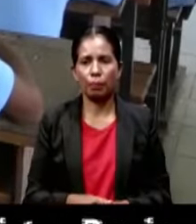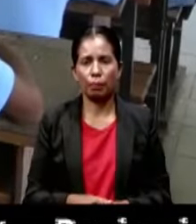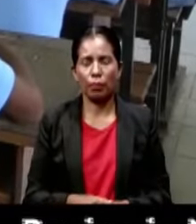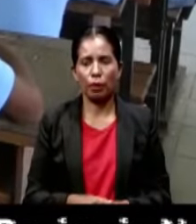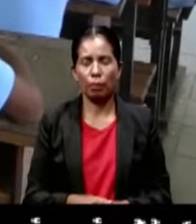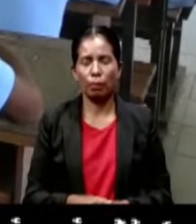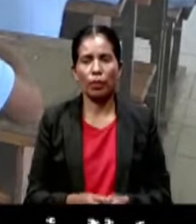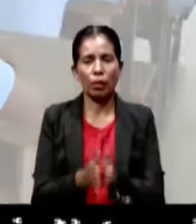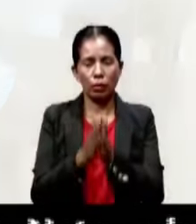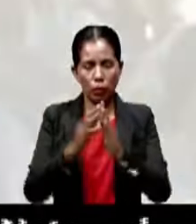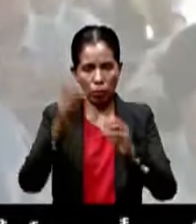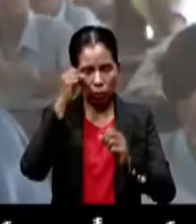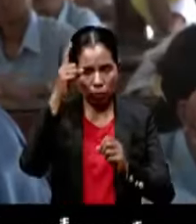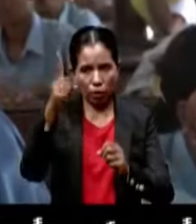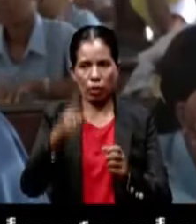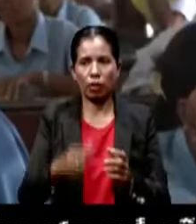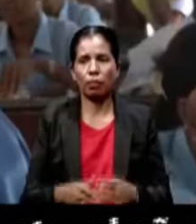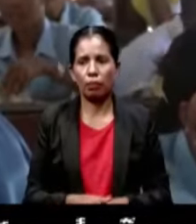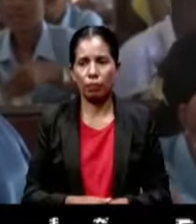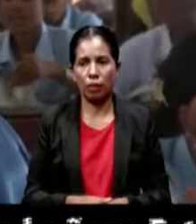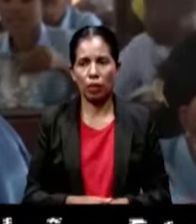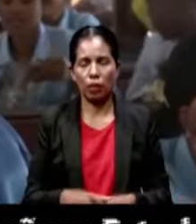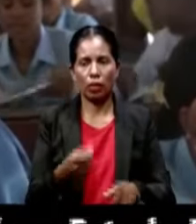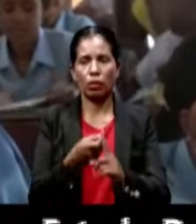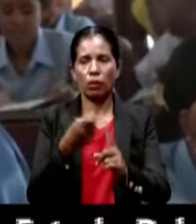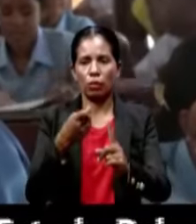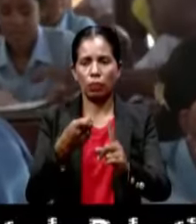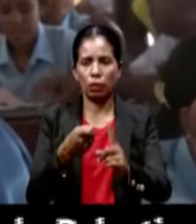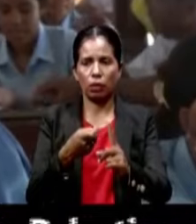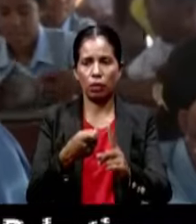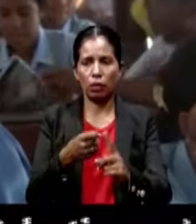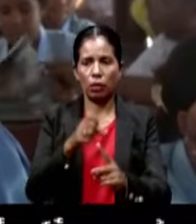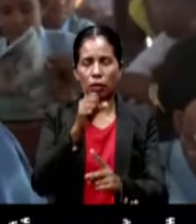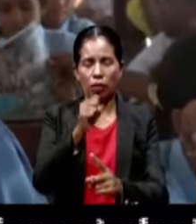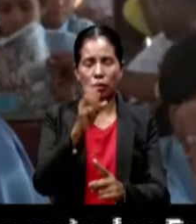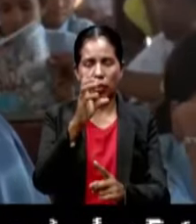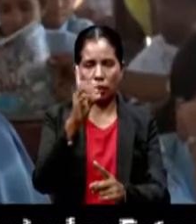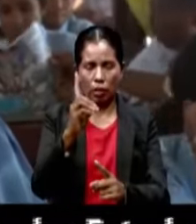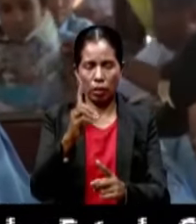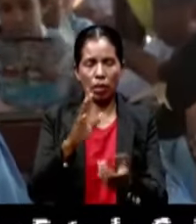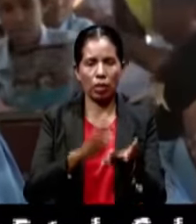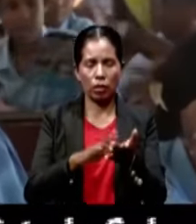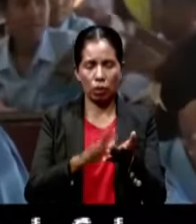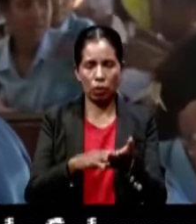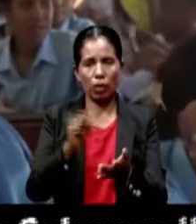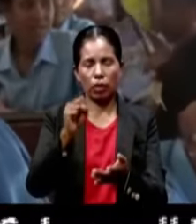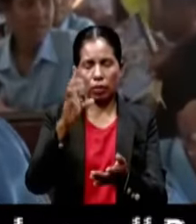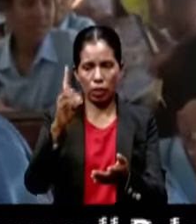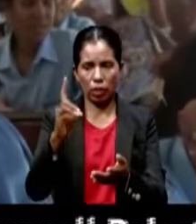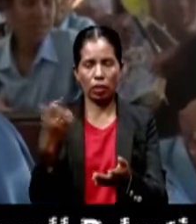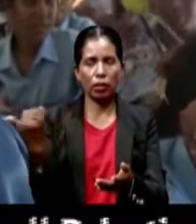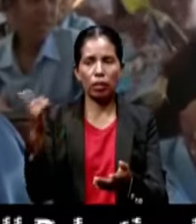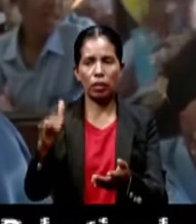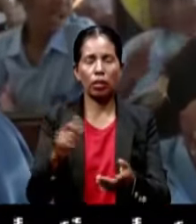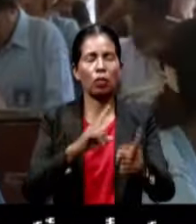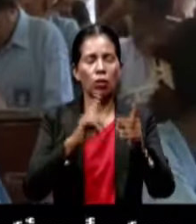ato compreende tambah mai husi esude o escola primária Tersira abitual na